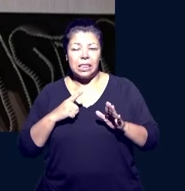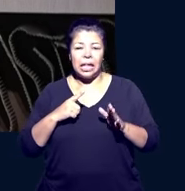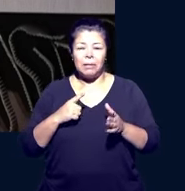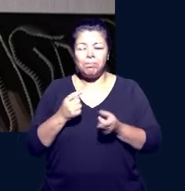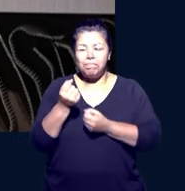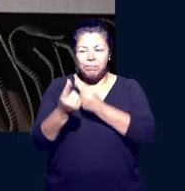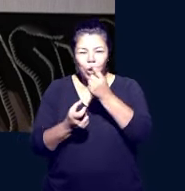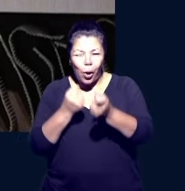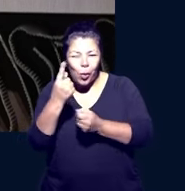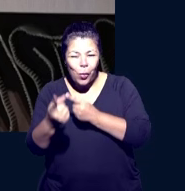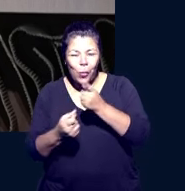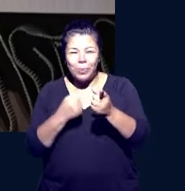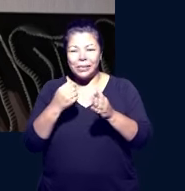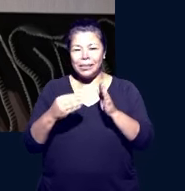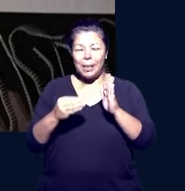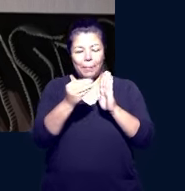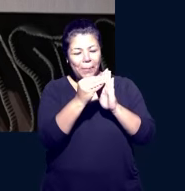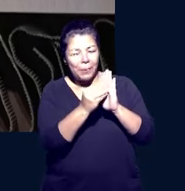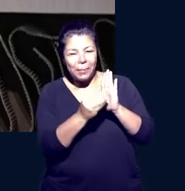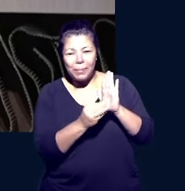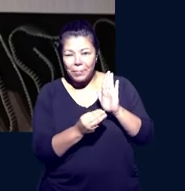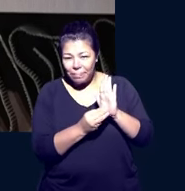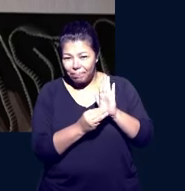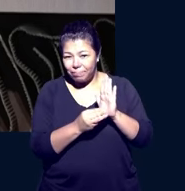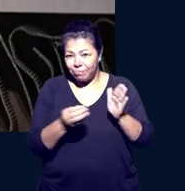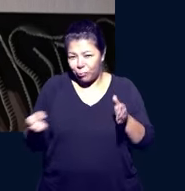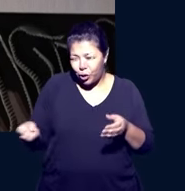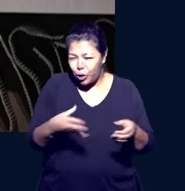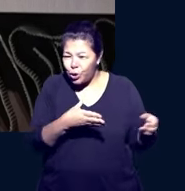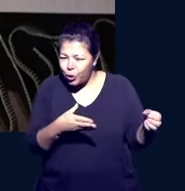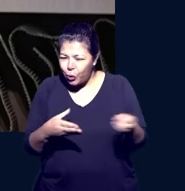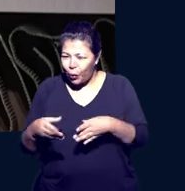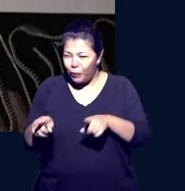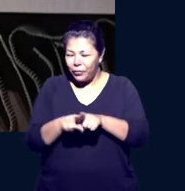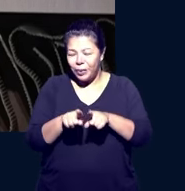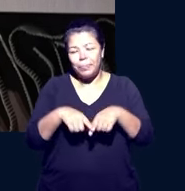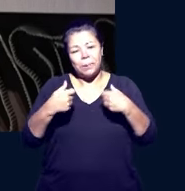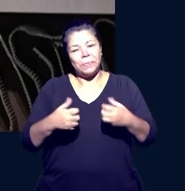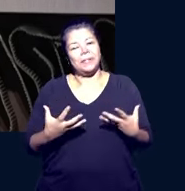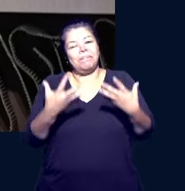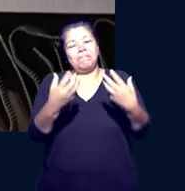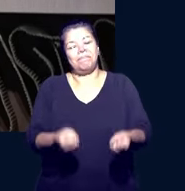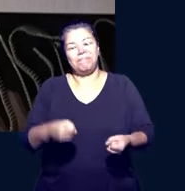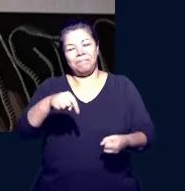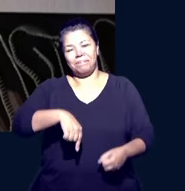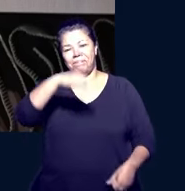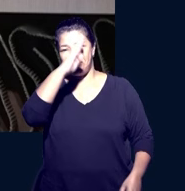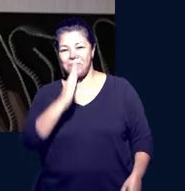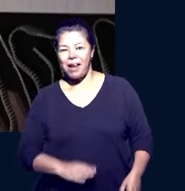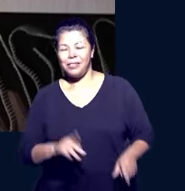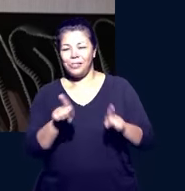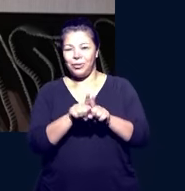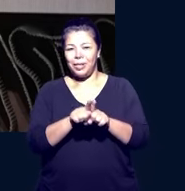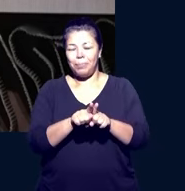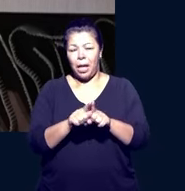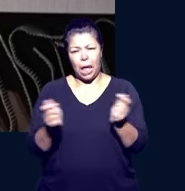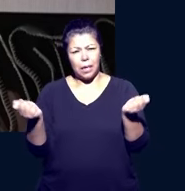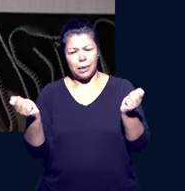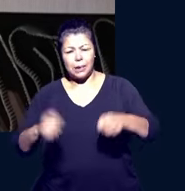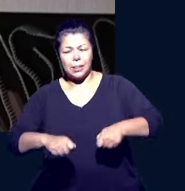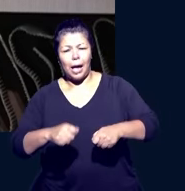modernidade uma agenda de a gente adotar no Brasil aquilo que funciona nas sociedades que estão mais